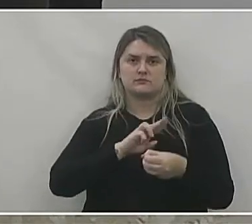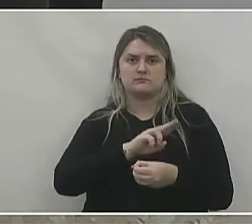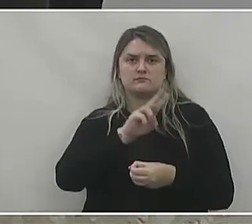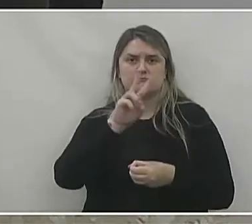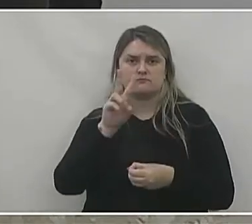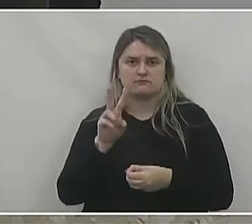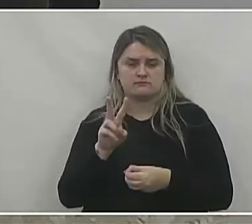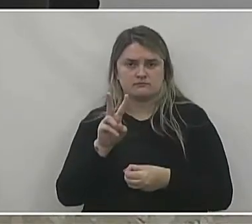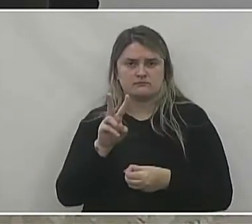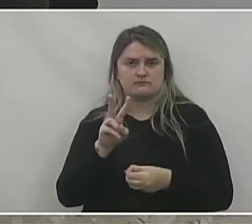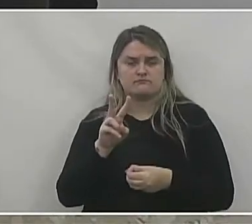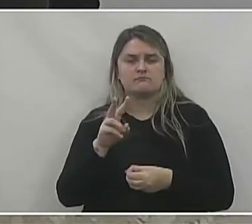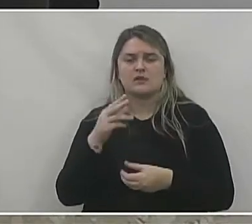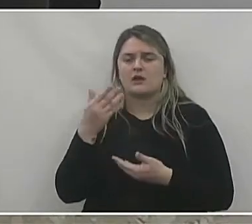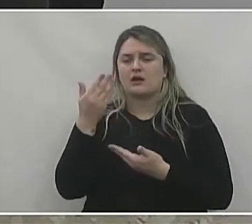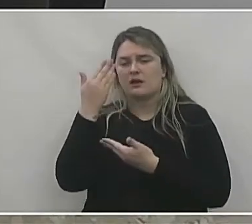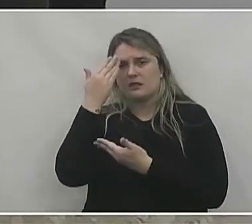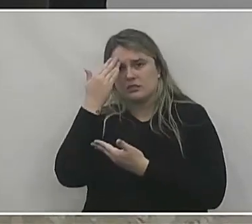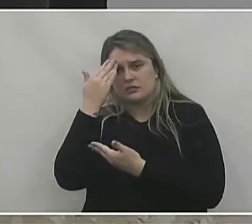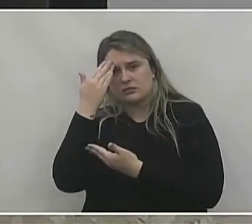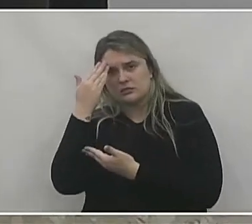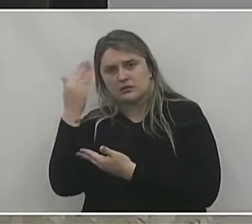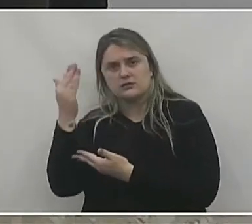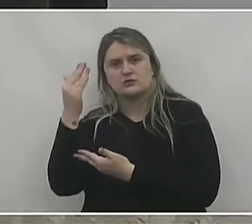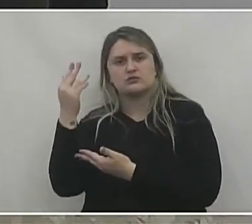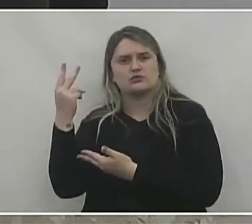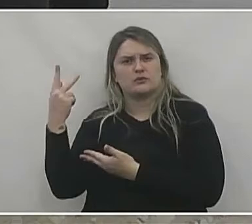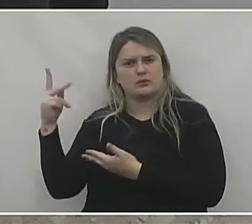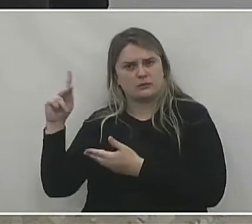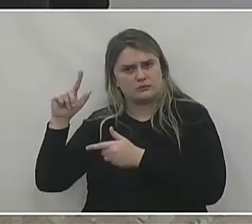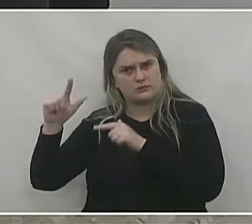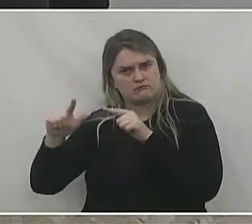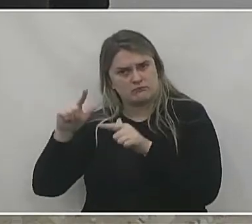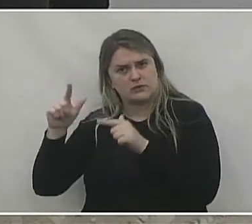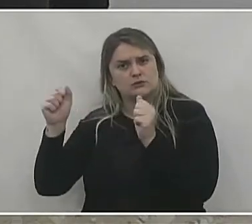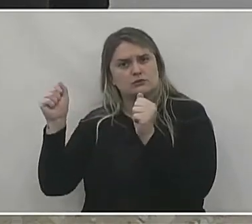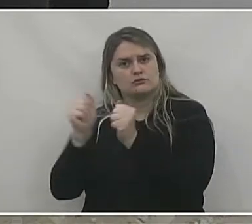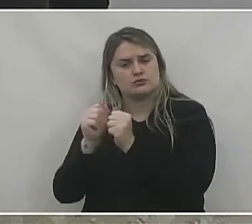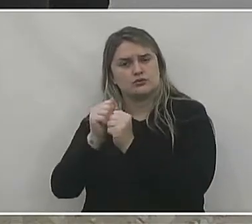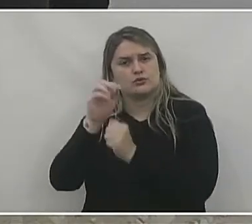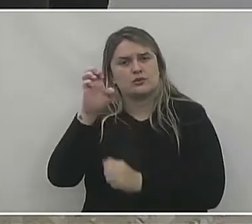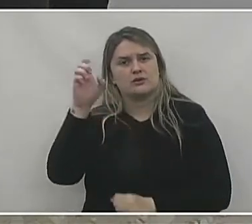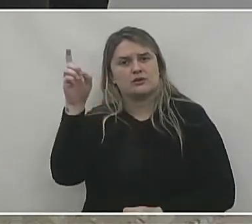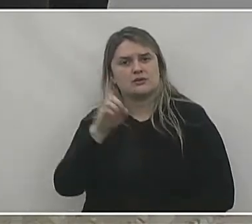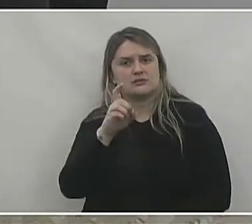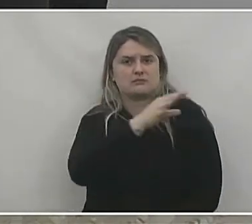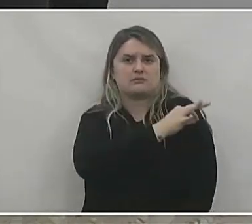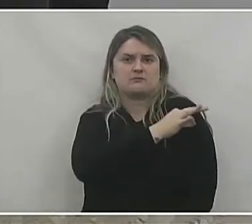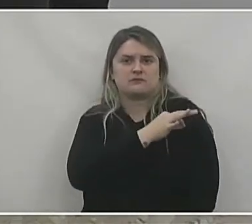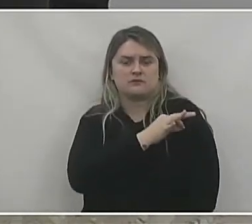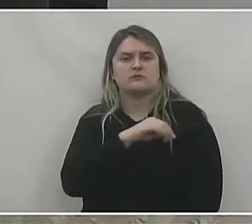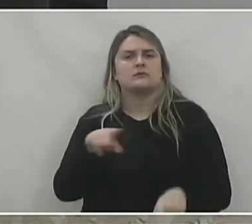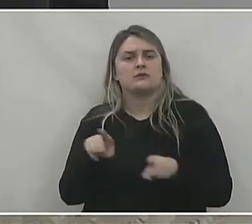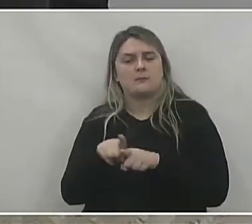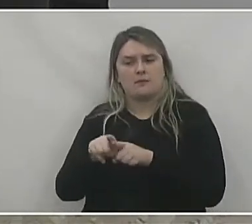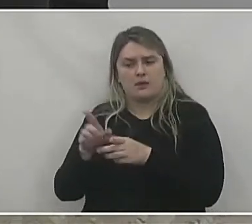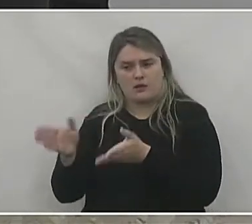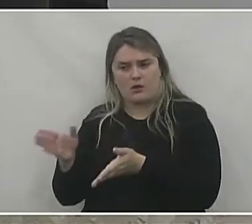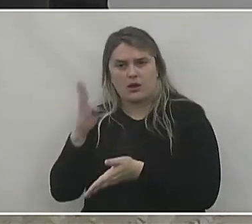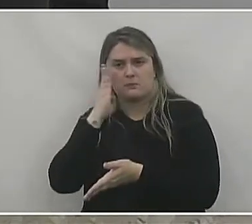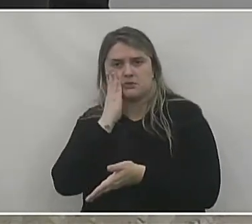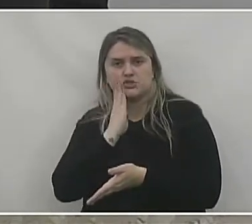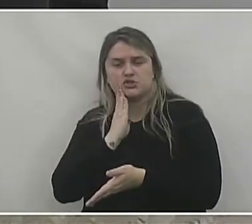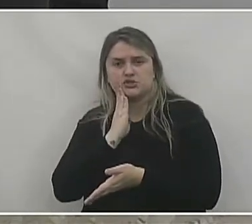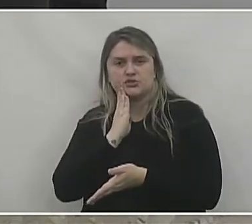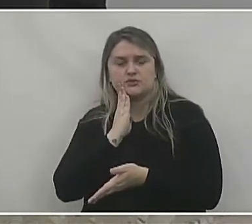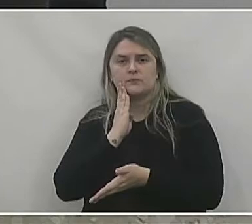União da Vitória, sou muito grato a todo o seu empenho, junto com o ex-prefeito e também o atual, né,